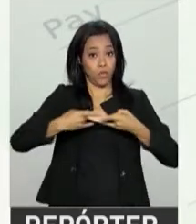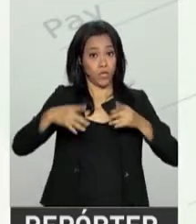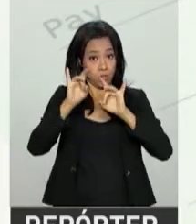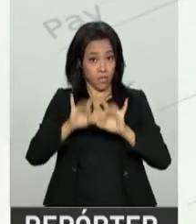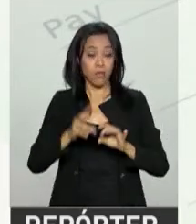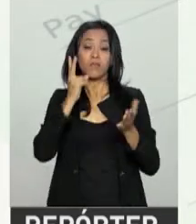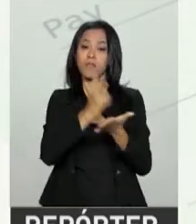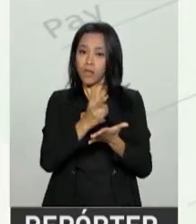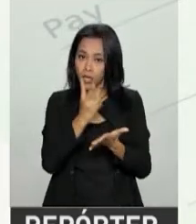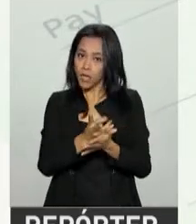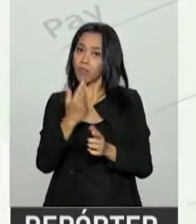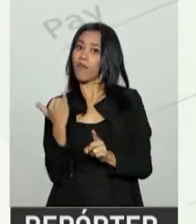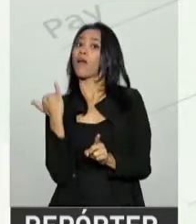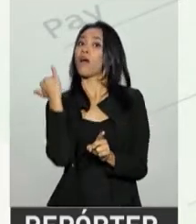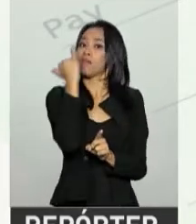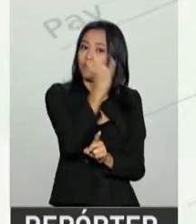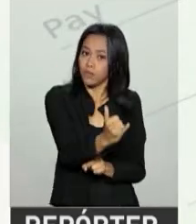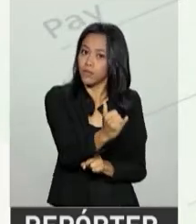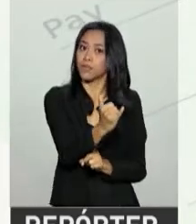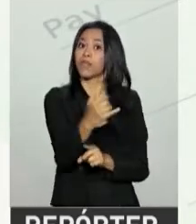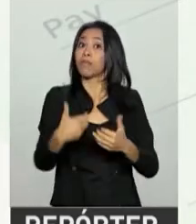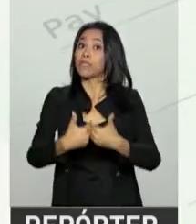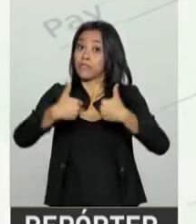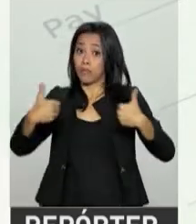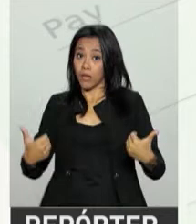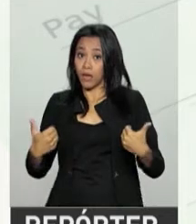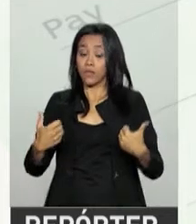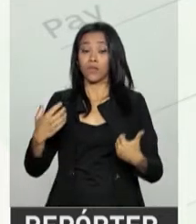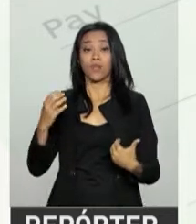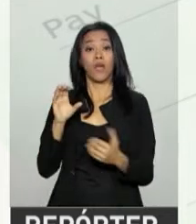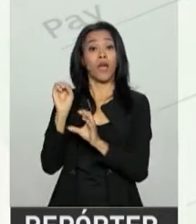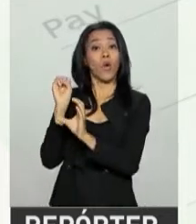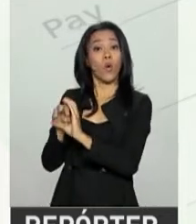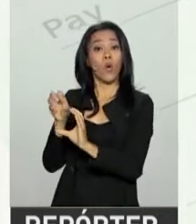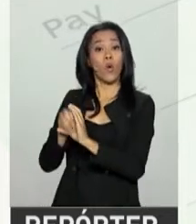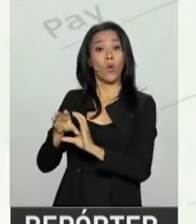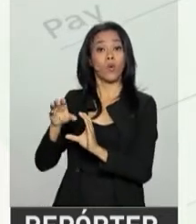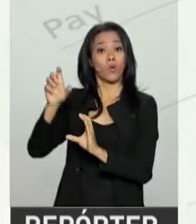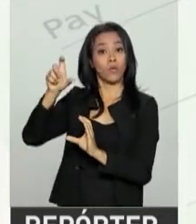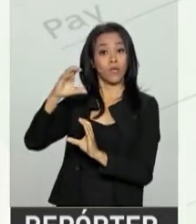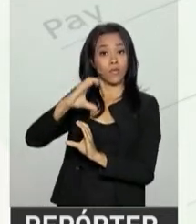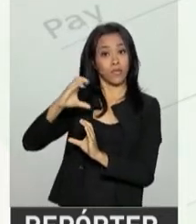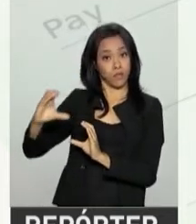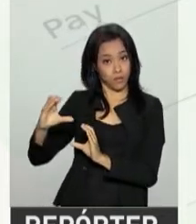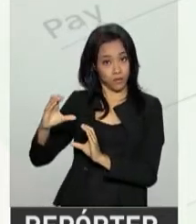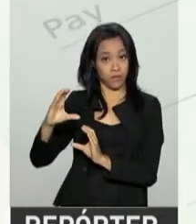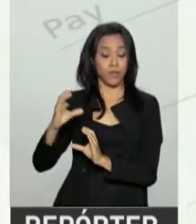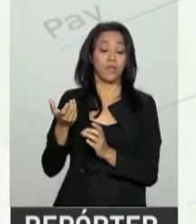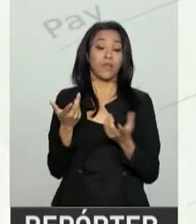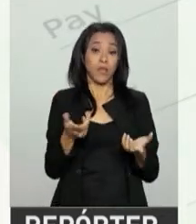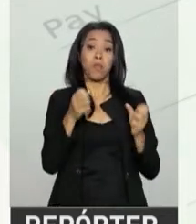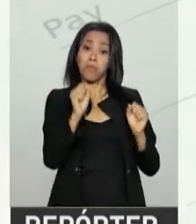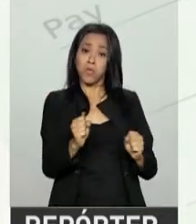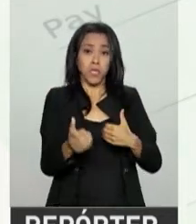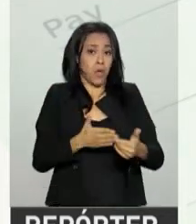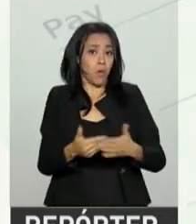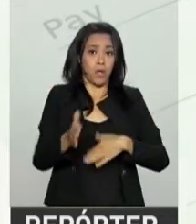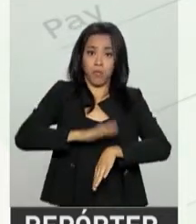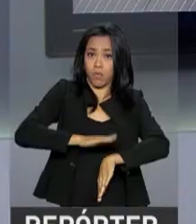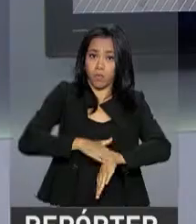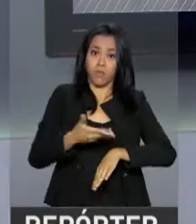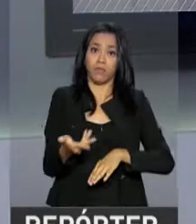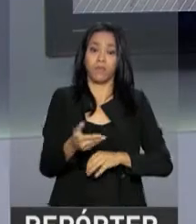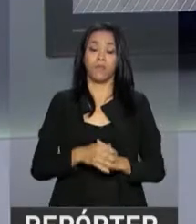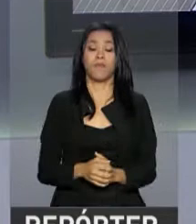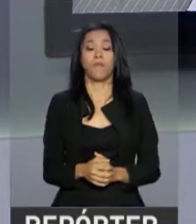parte separado do saldo da conta corrente a opção pela linha de menor custo poderá ser feita a qualquer momento